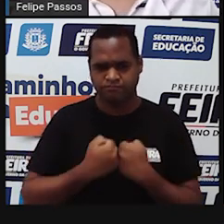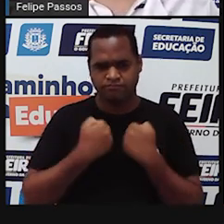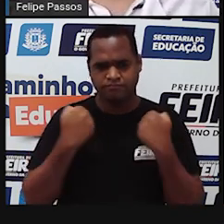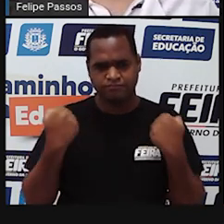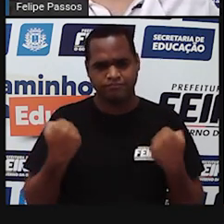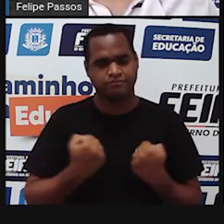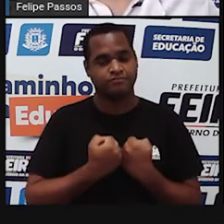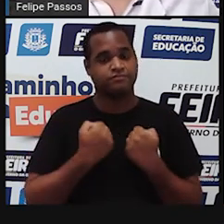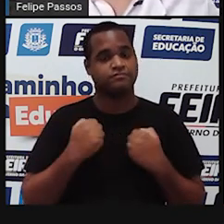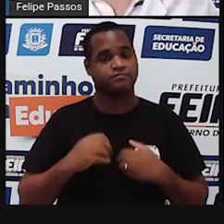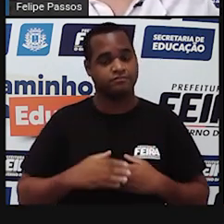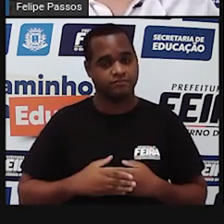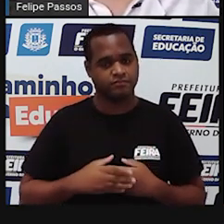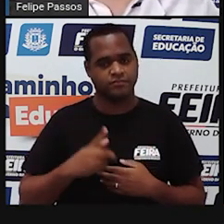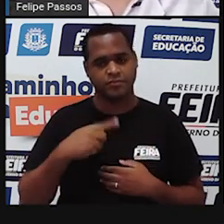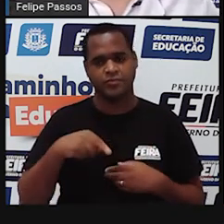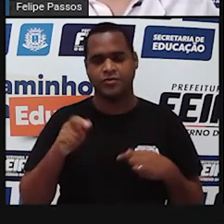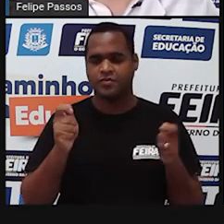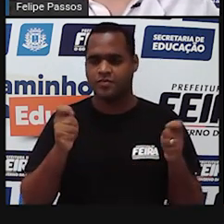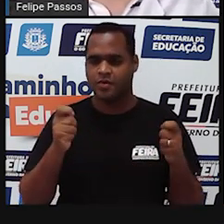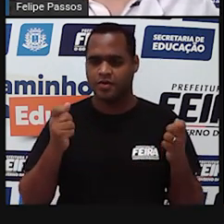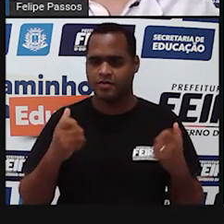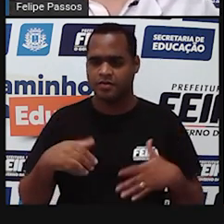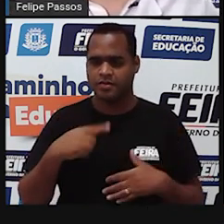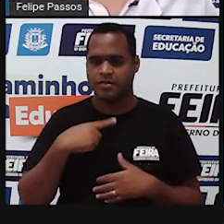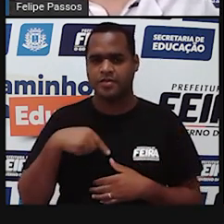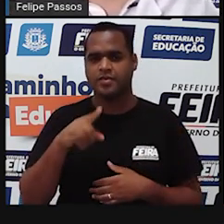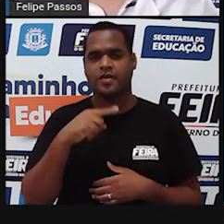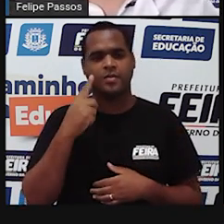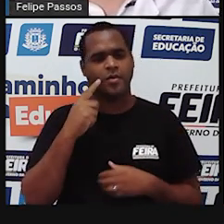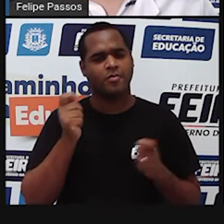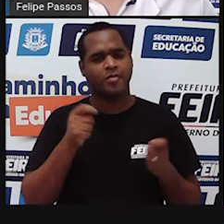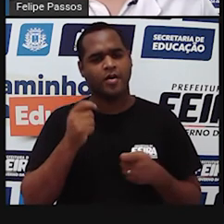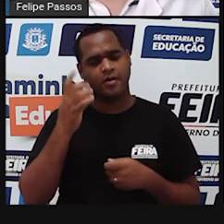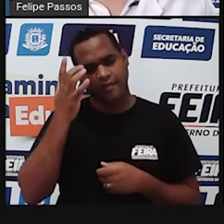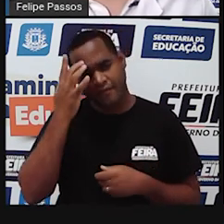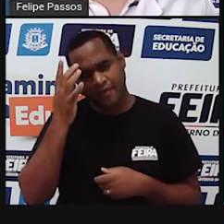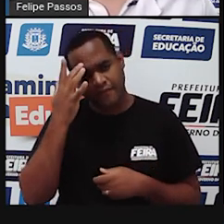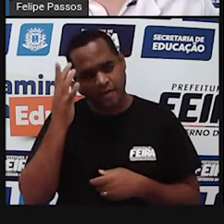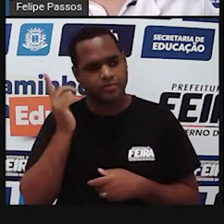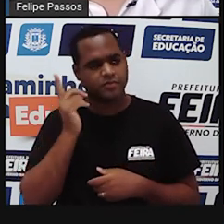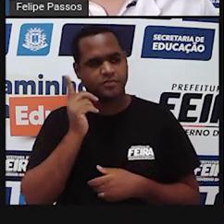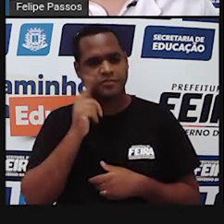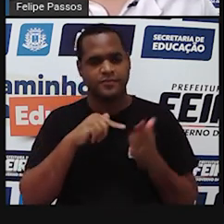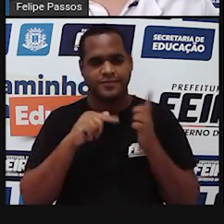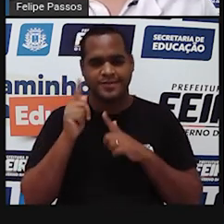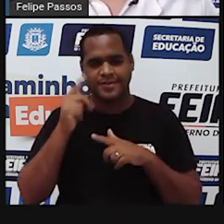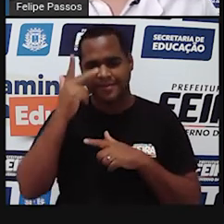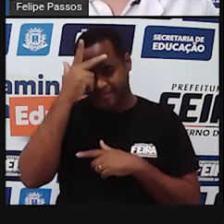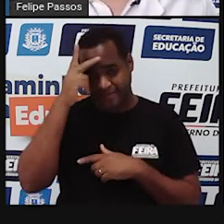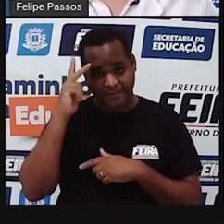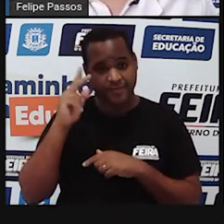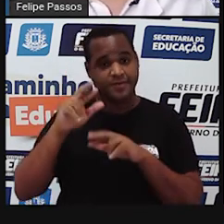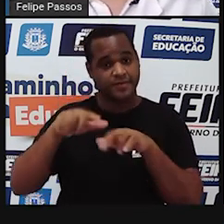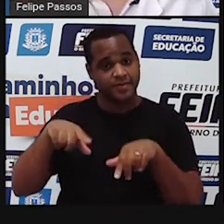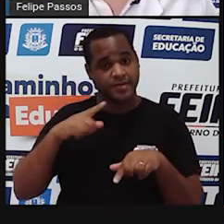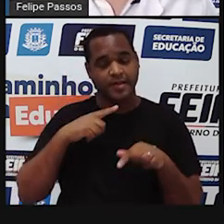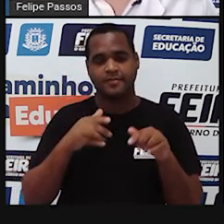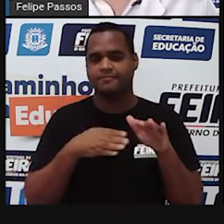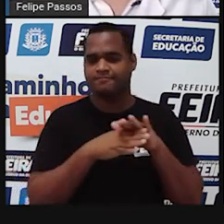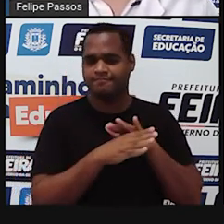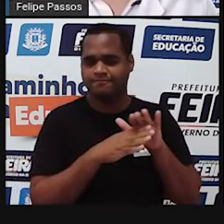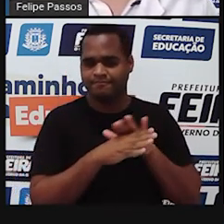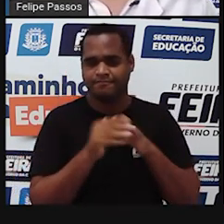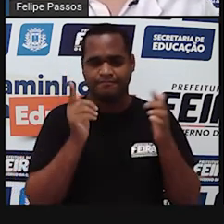pelo espaço dele. Às vezes a gente pode, às vezes não, a gente pode facilitar para essas pessoas, né,